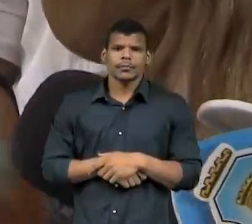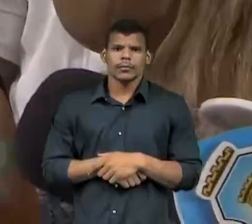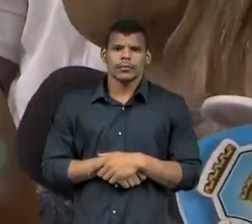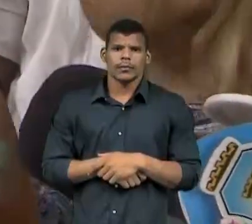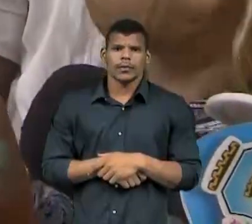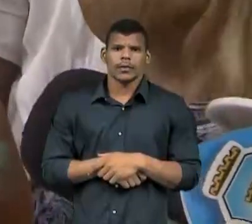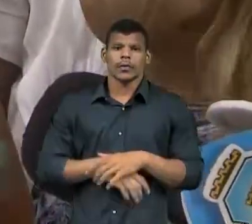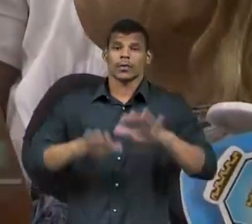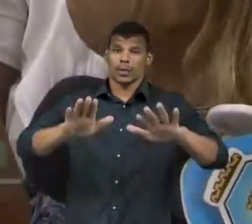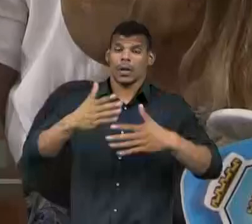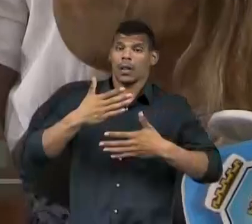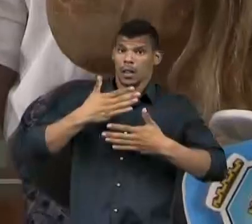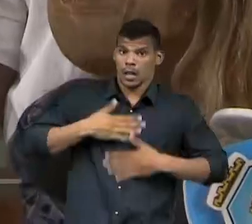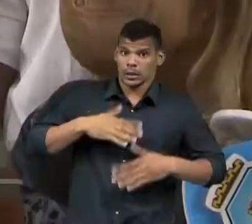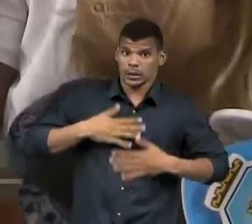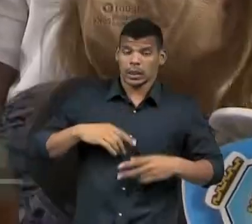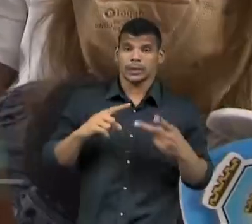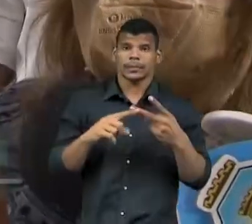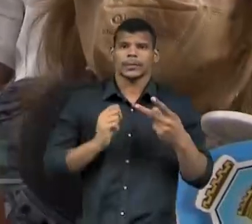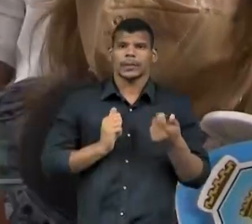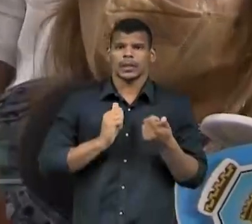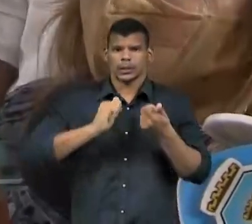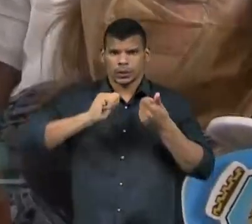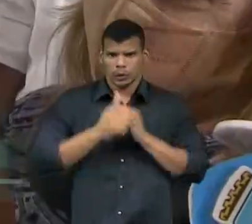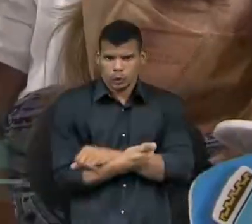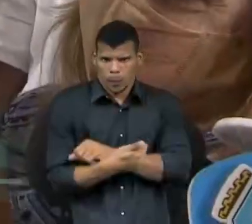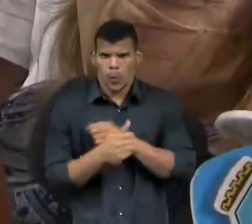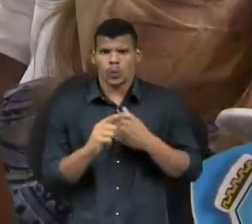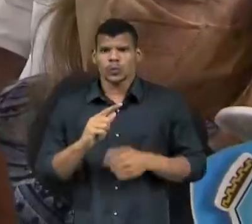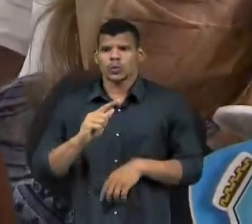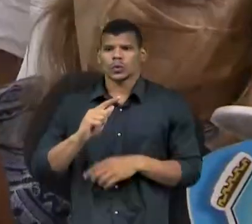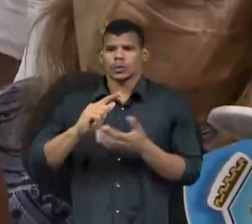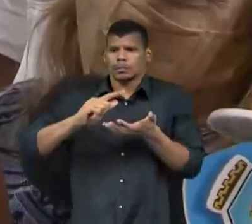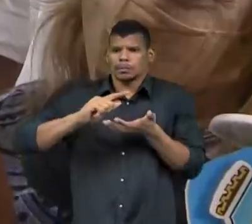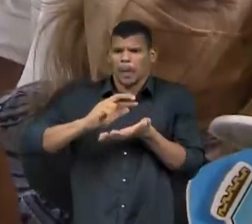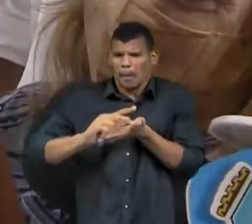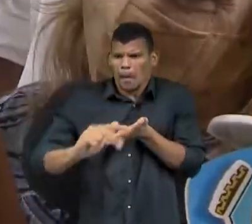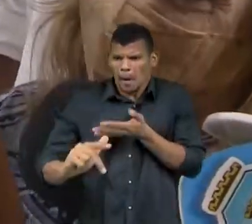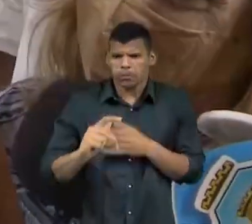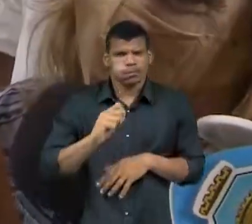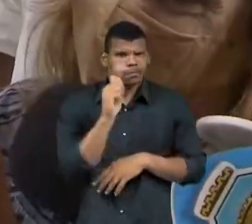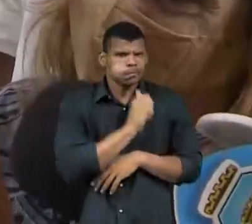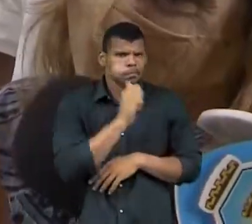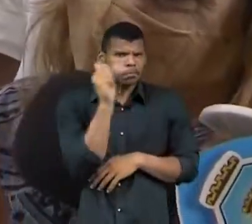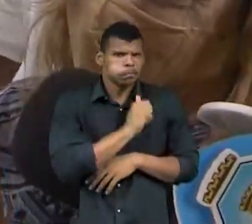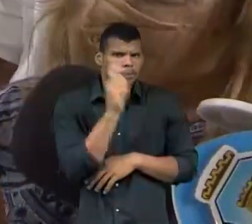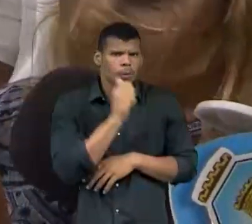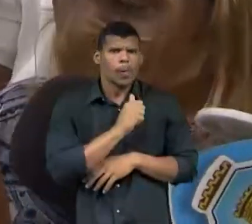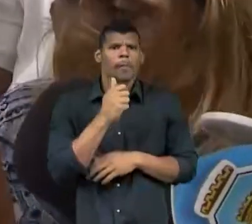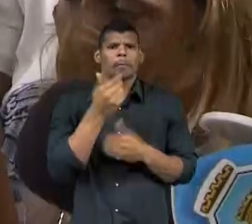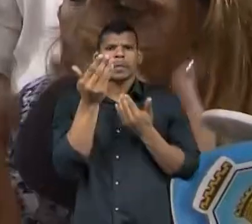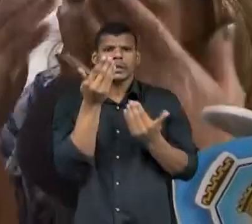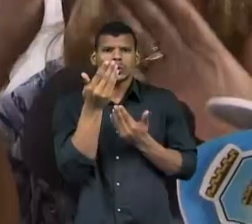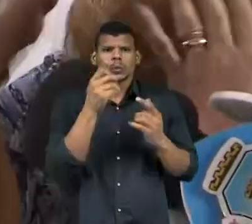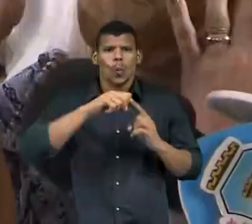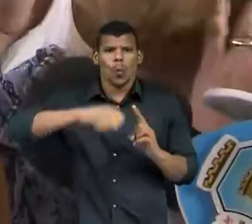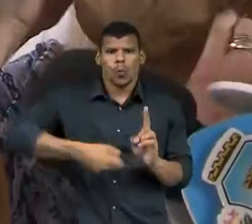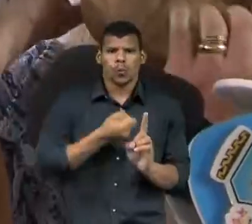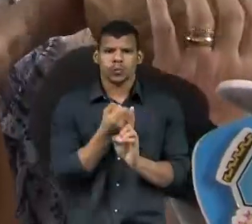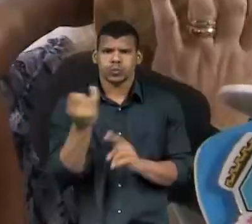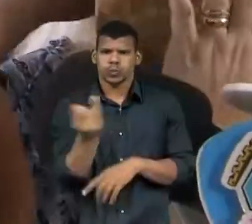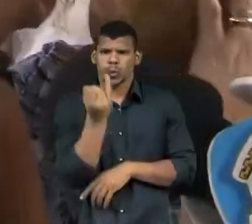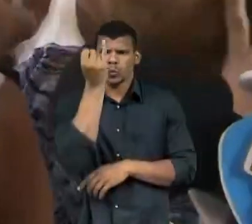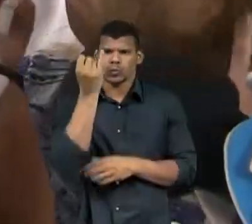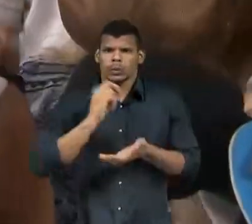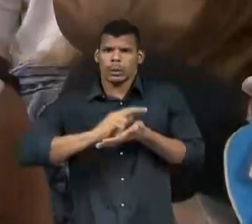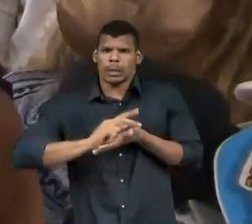lazer. As ações voltadas para o apoio psicossocial e de voz, que é uma